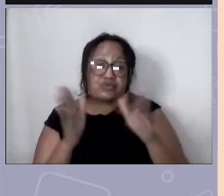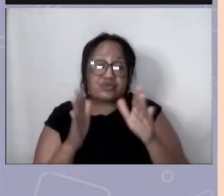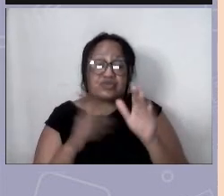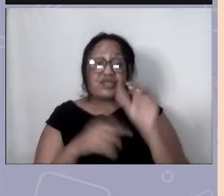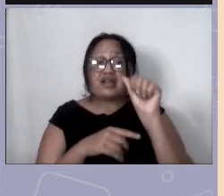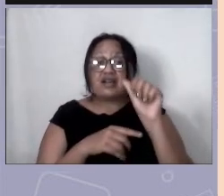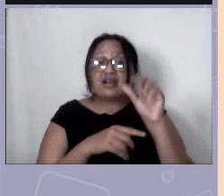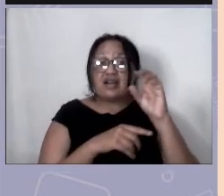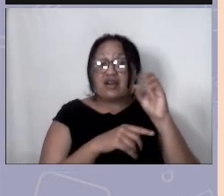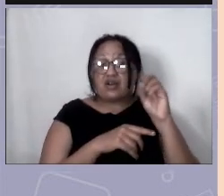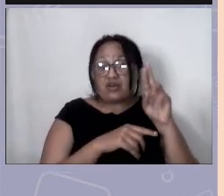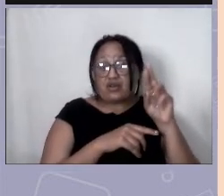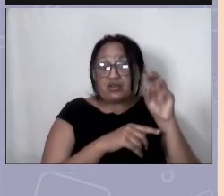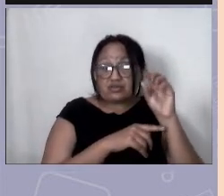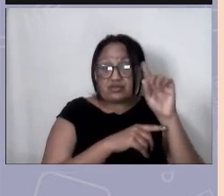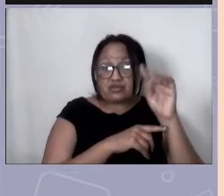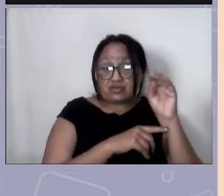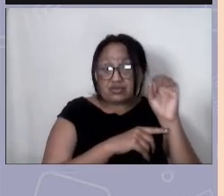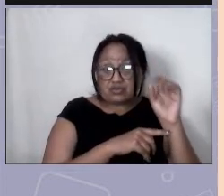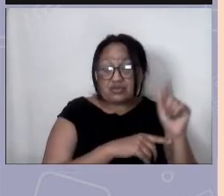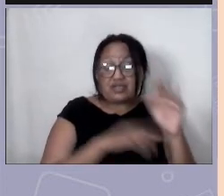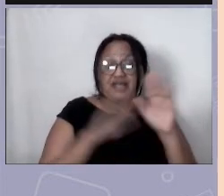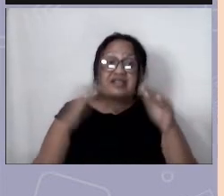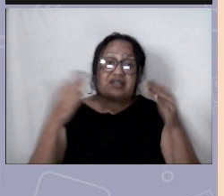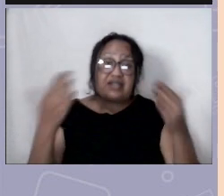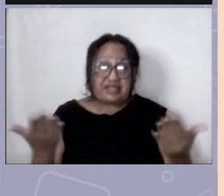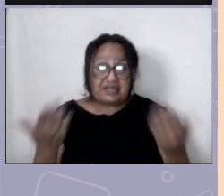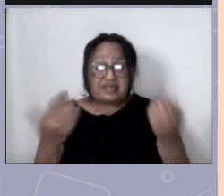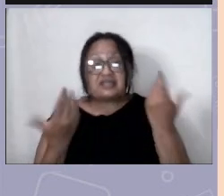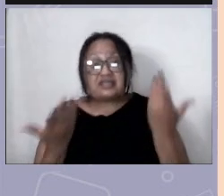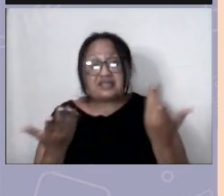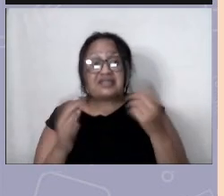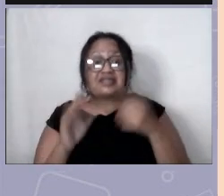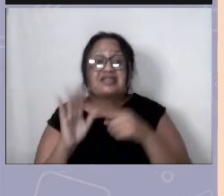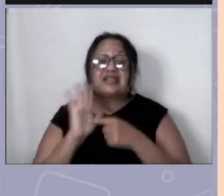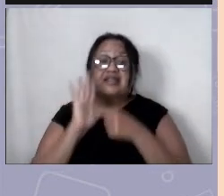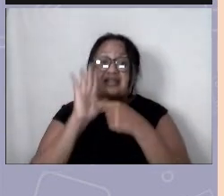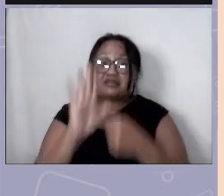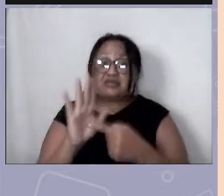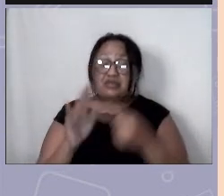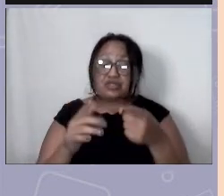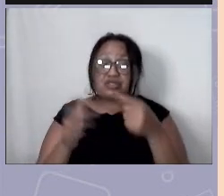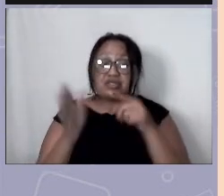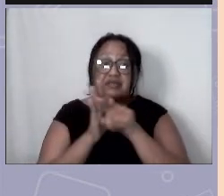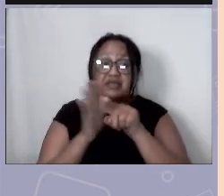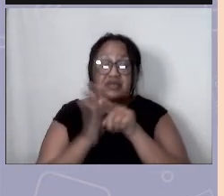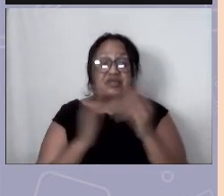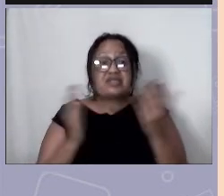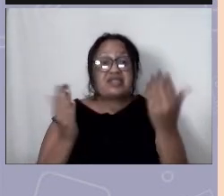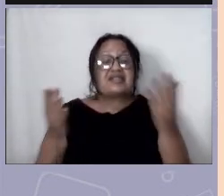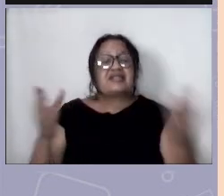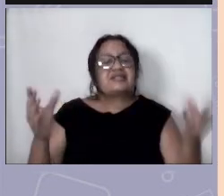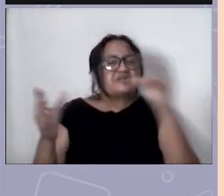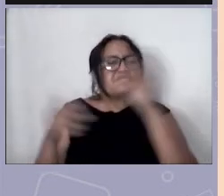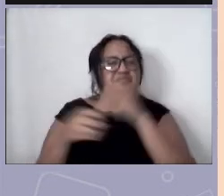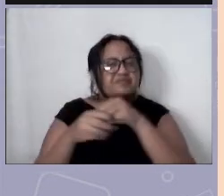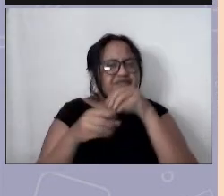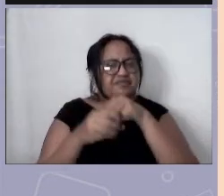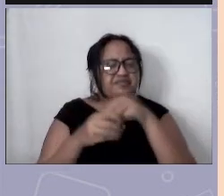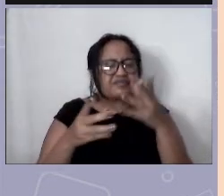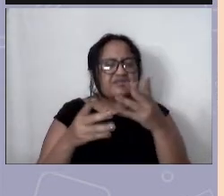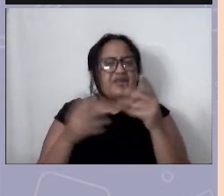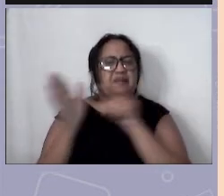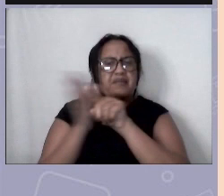inseticidas então aí né essa questão entra aí na parte de atualidades também e envolve umas questões ambientais né e fala